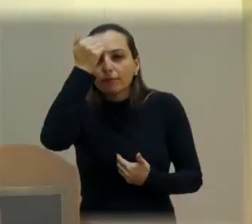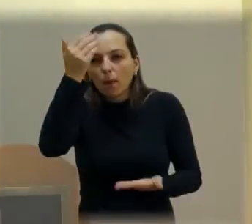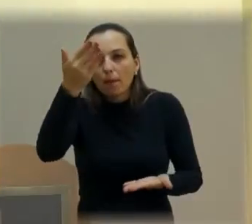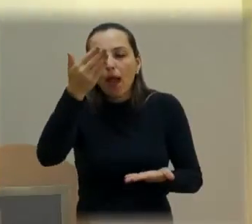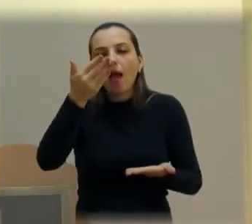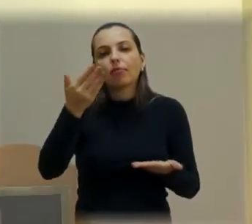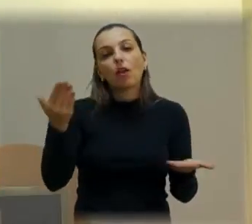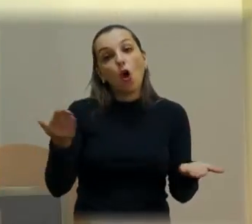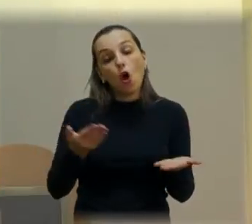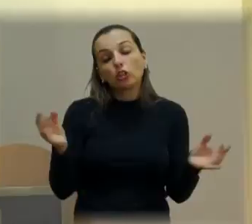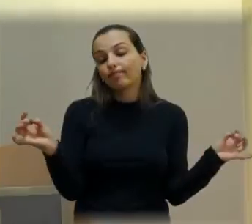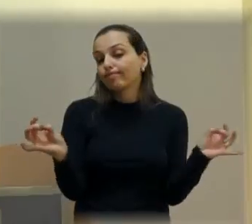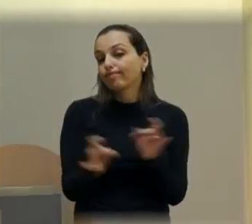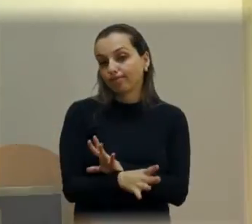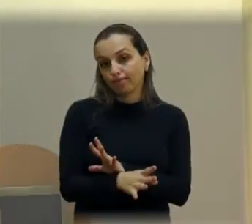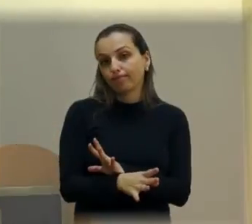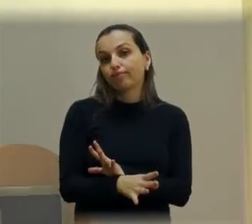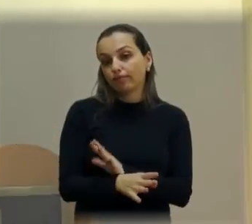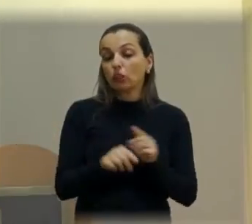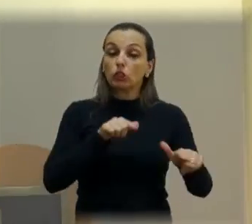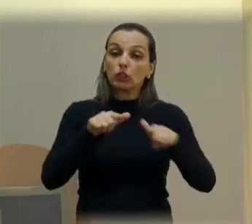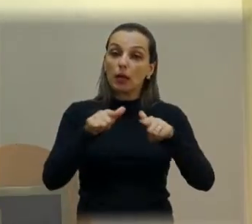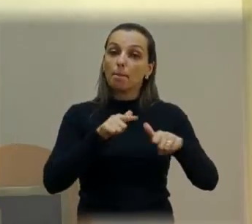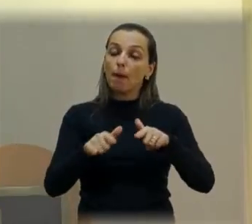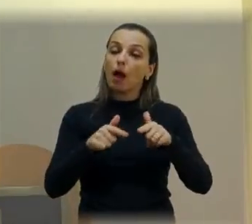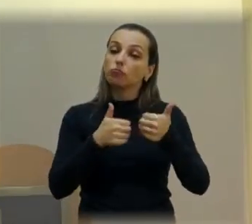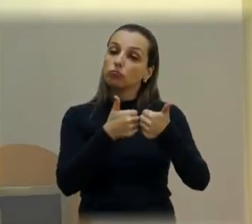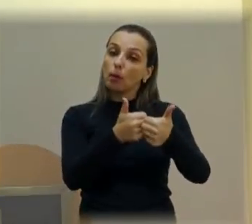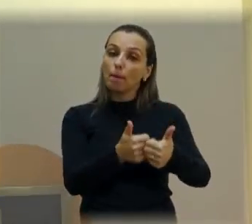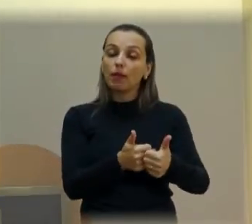Por essa semana é só. Continue acompanhando nosso trabalho pelo